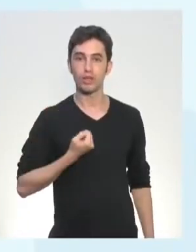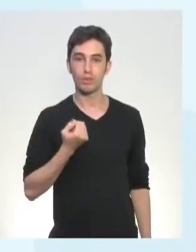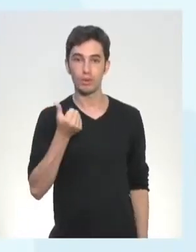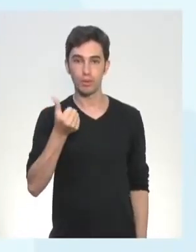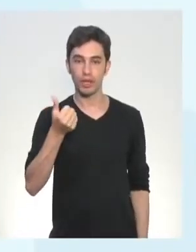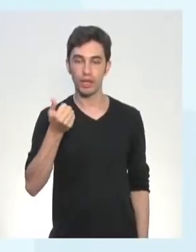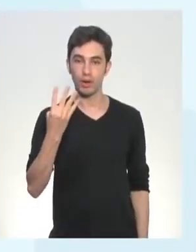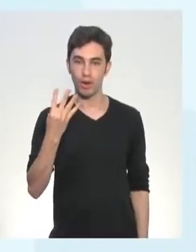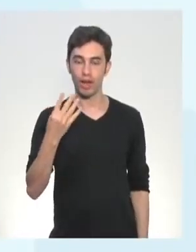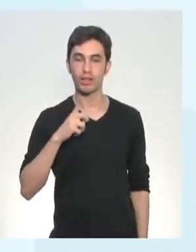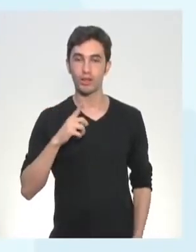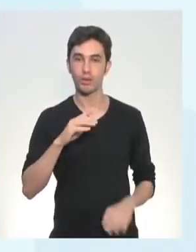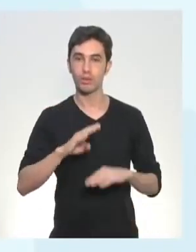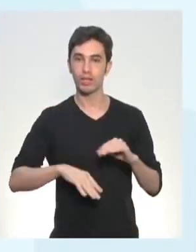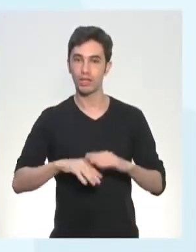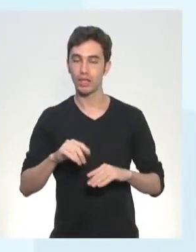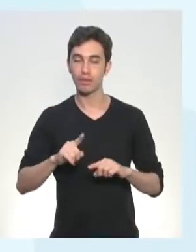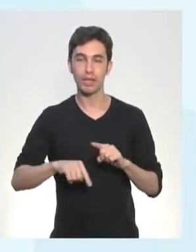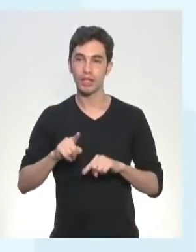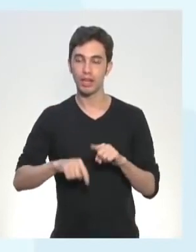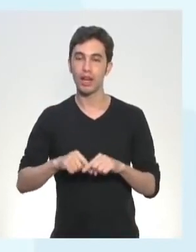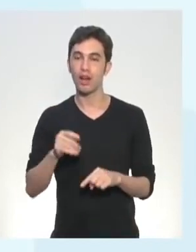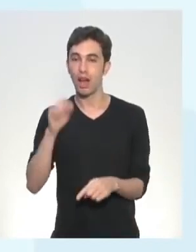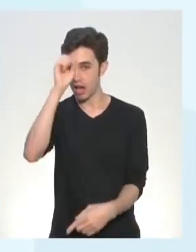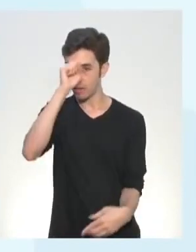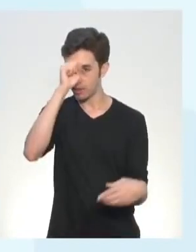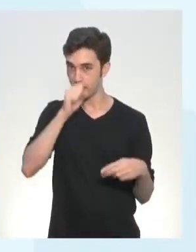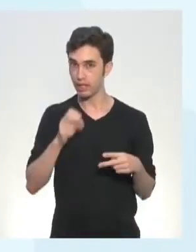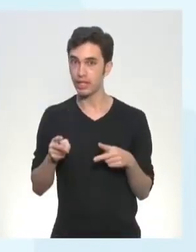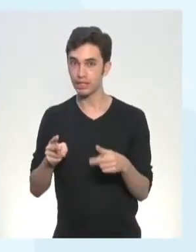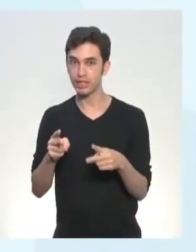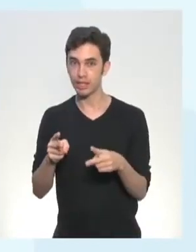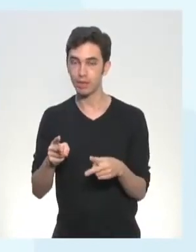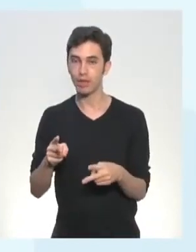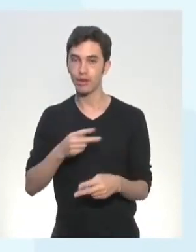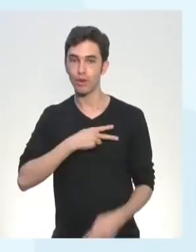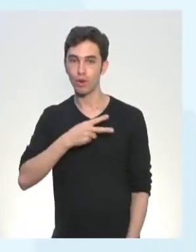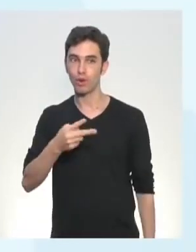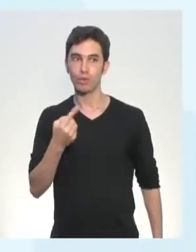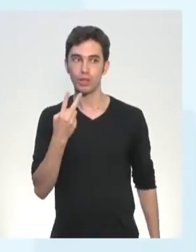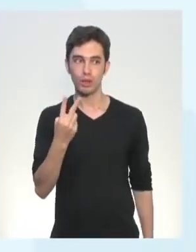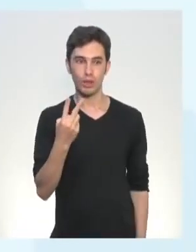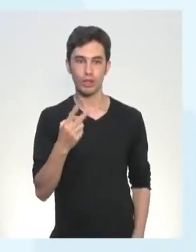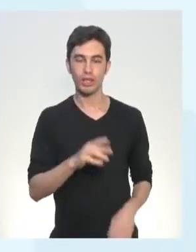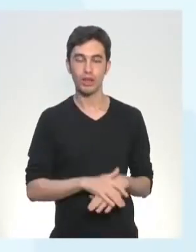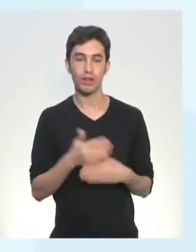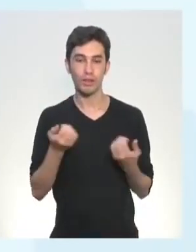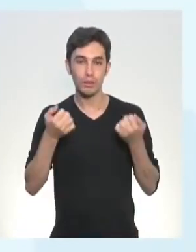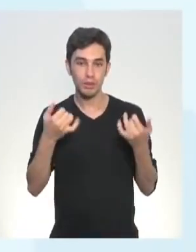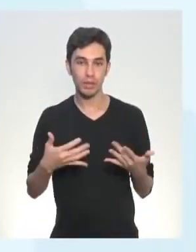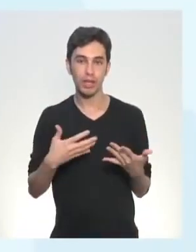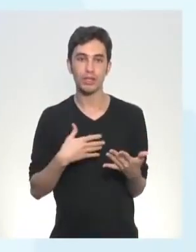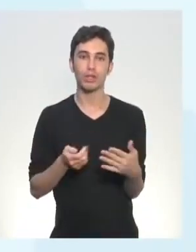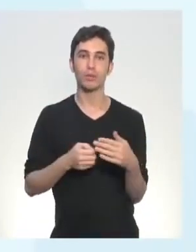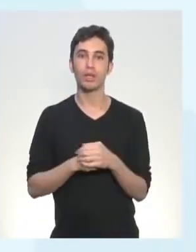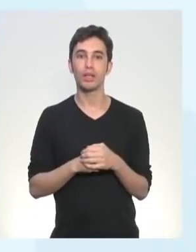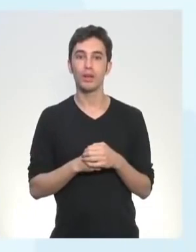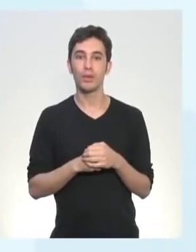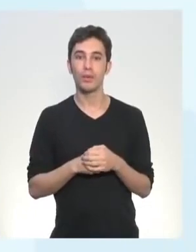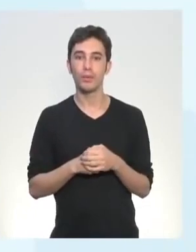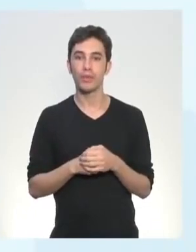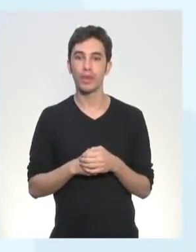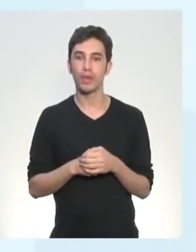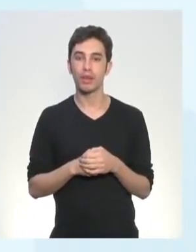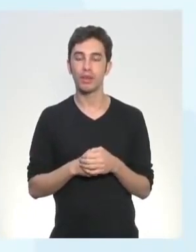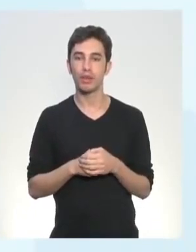do material Aprender Sempre, volume 2. Eu vou só resumir, tá bom? A gente vai resolver exercícios falando sobre porcentagem e a gente vai usar a